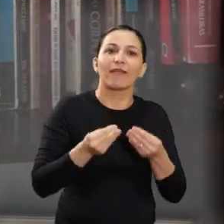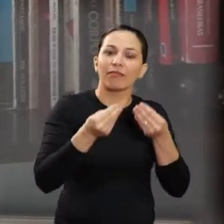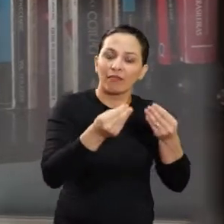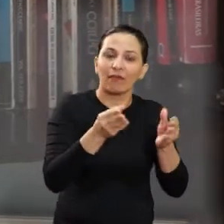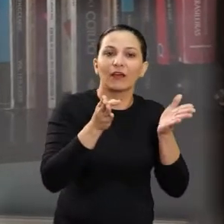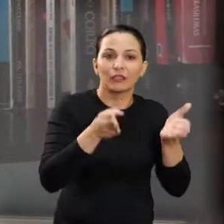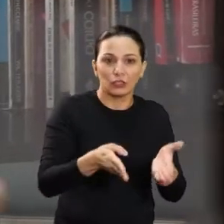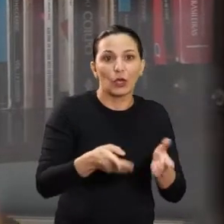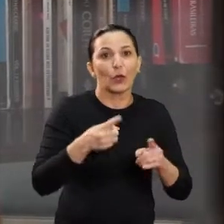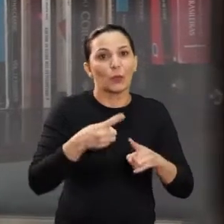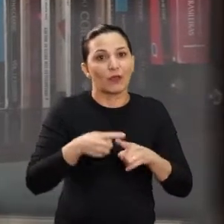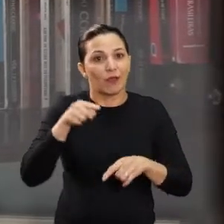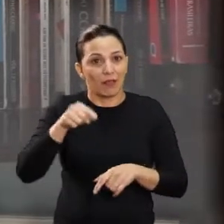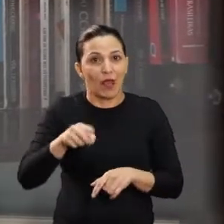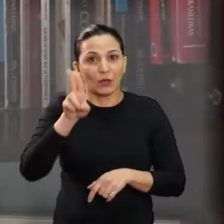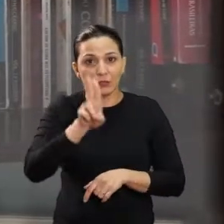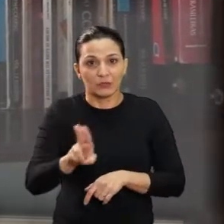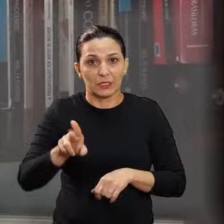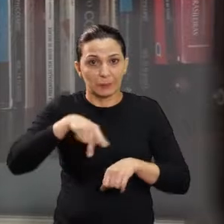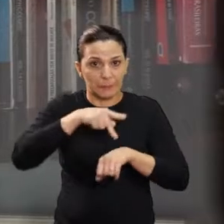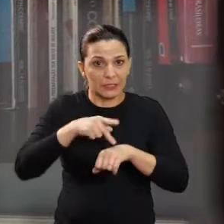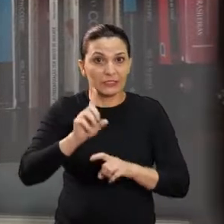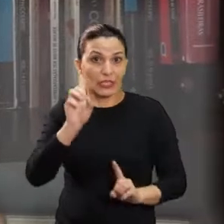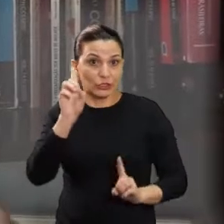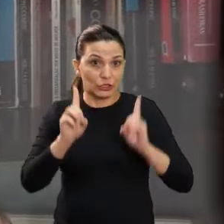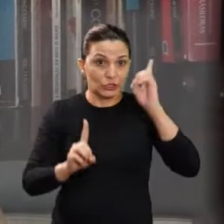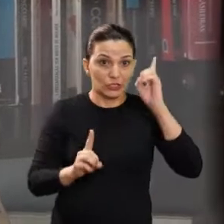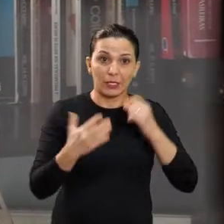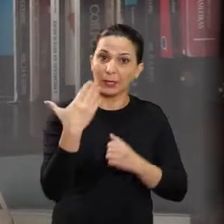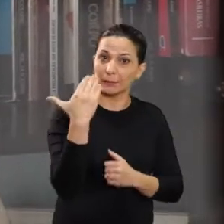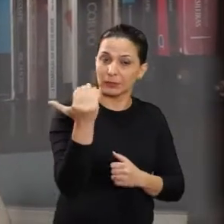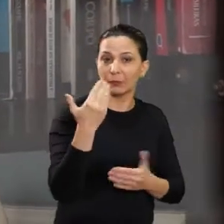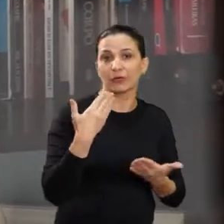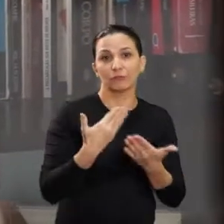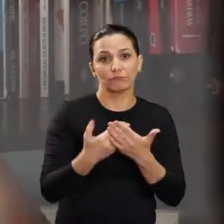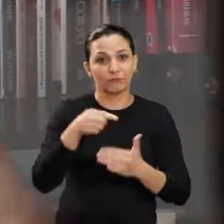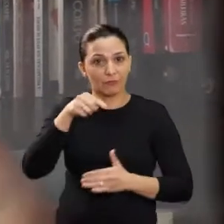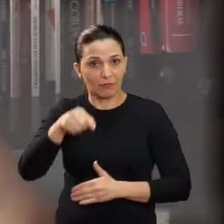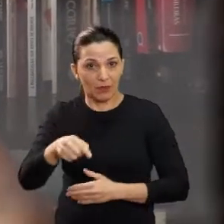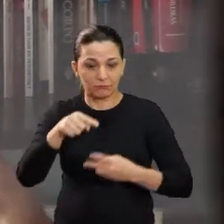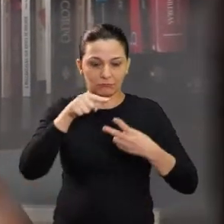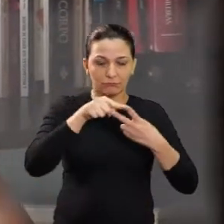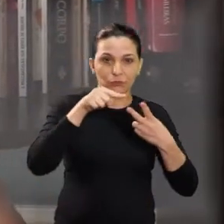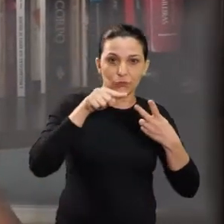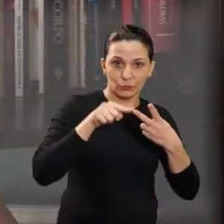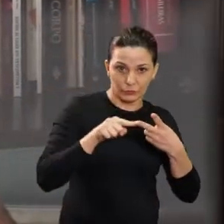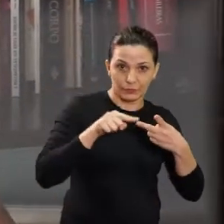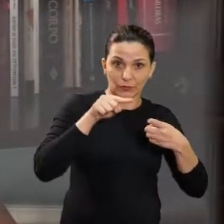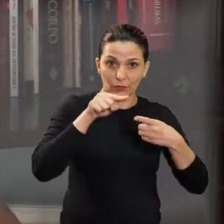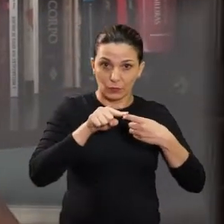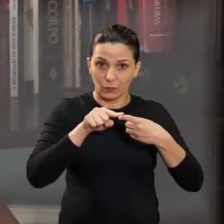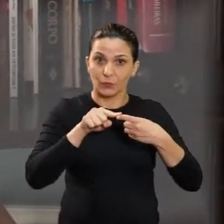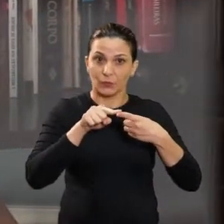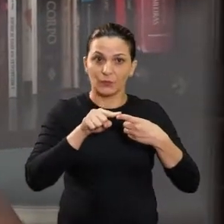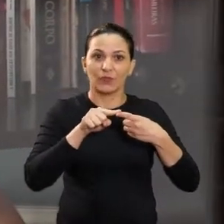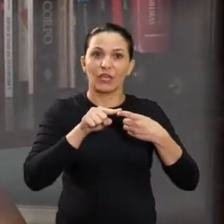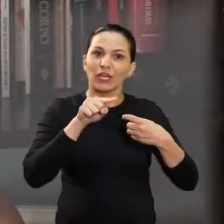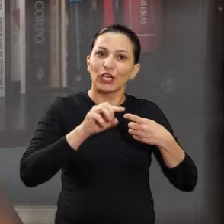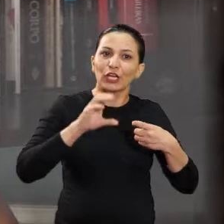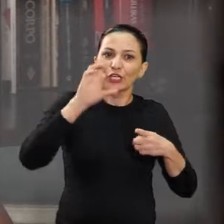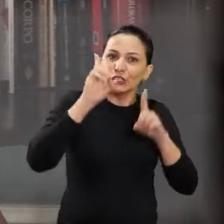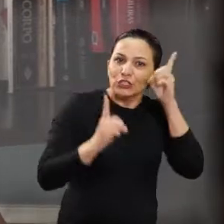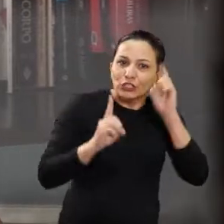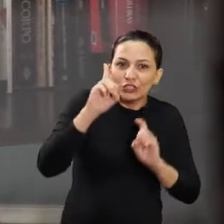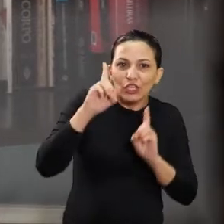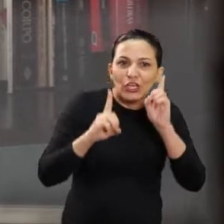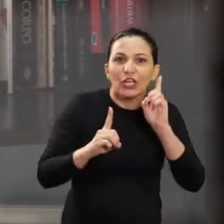Já enviei para fazer um pós-doc no exterior, no Chile. Tem um convite da Universidade do Chile para fazer lá. Tenho a